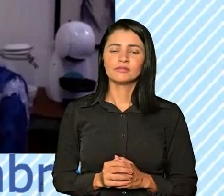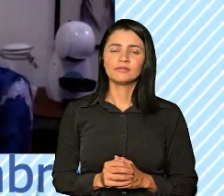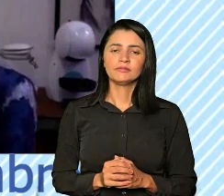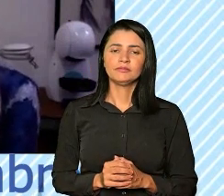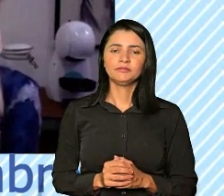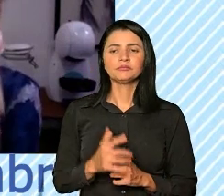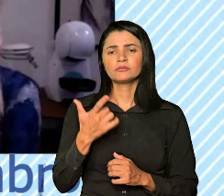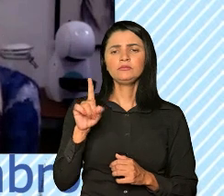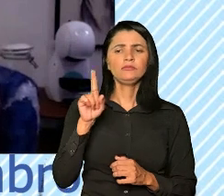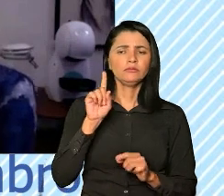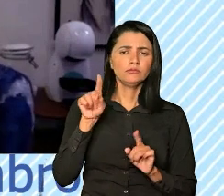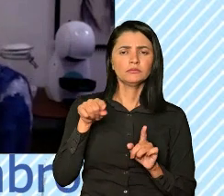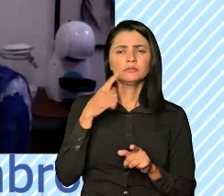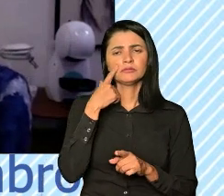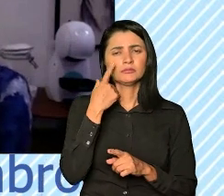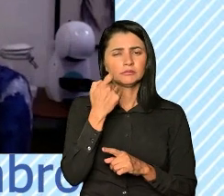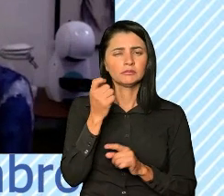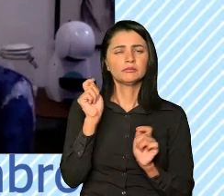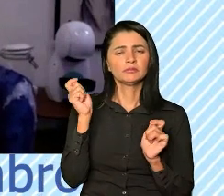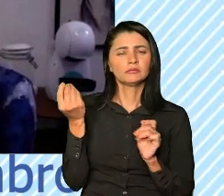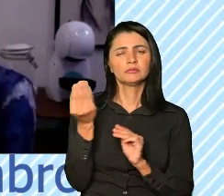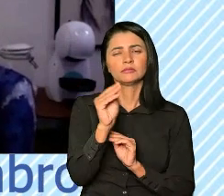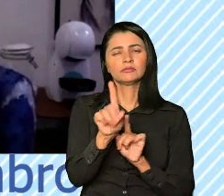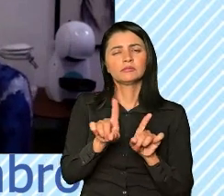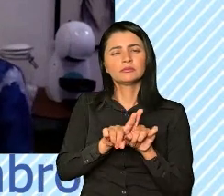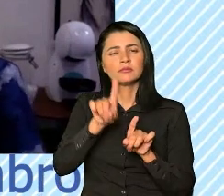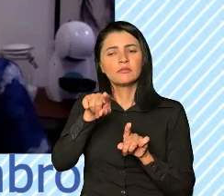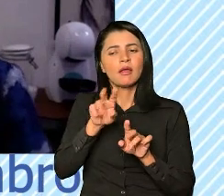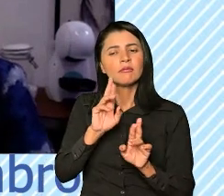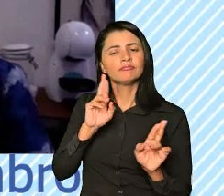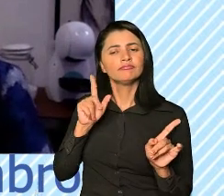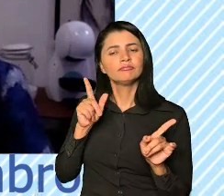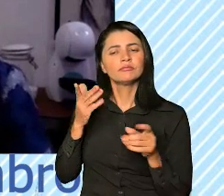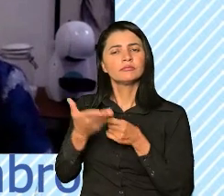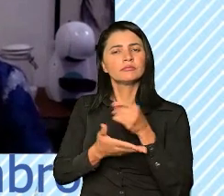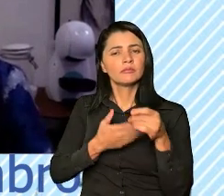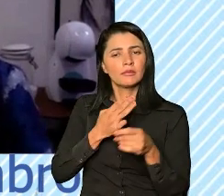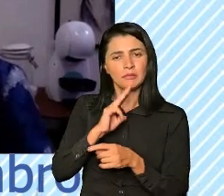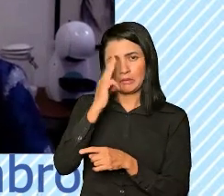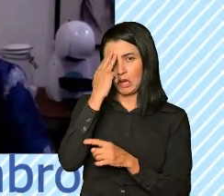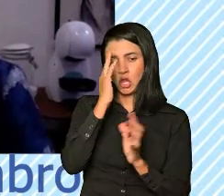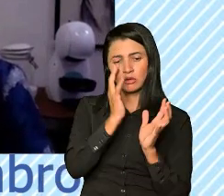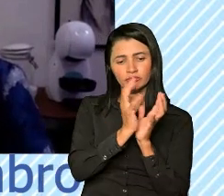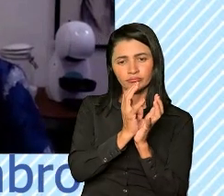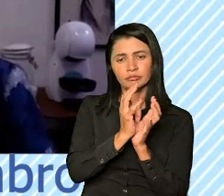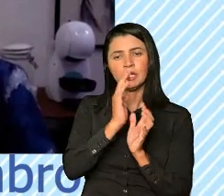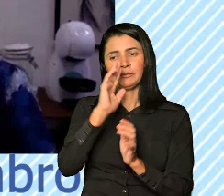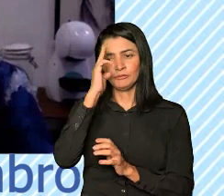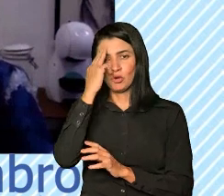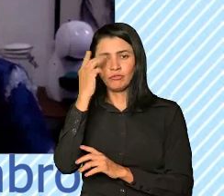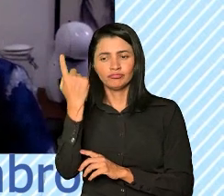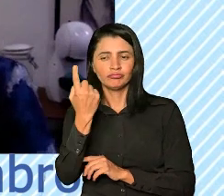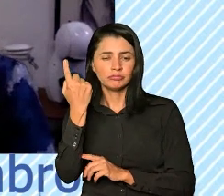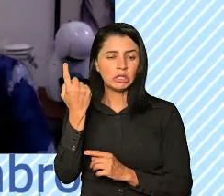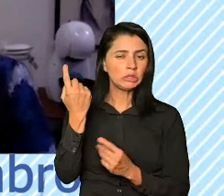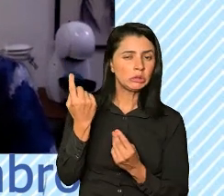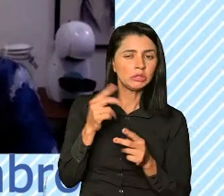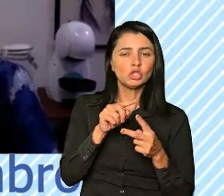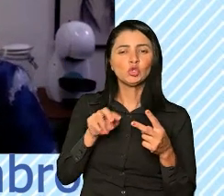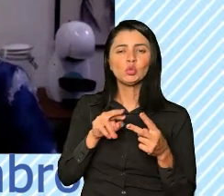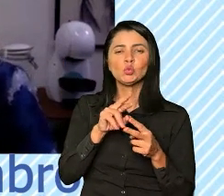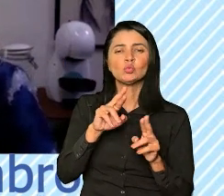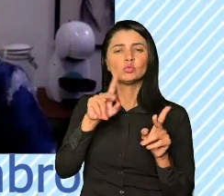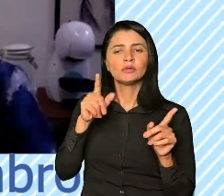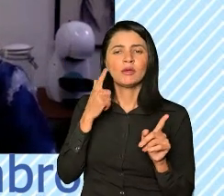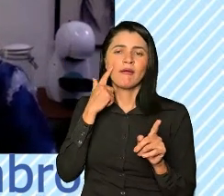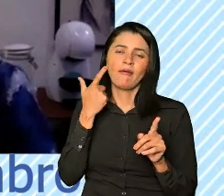Talvez um outro ponto interessante a ser trazido aqui hoje é uma diferenciação básica entre memória coletiva e memória individual. Evidentemente que a gente